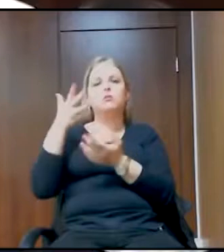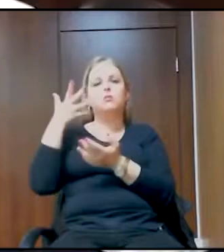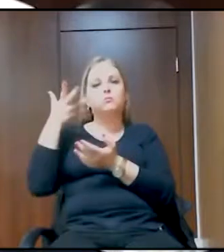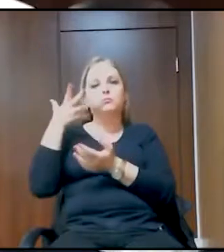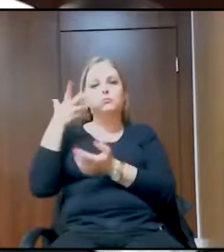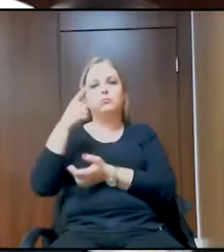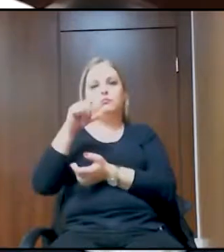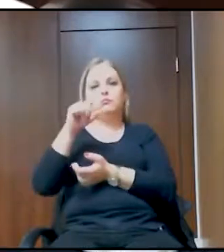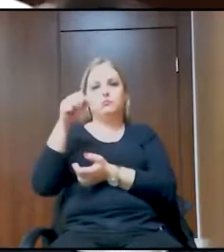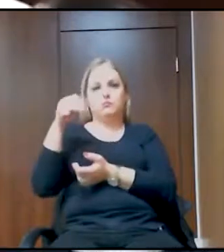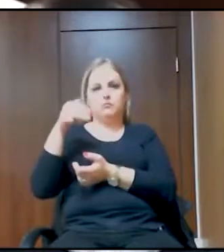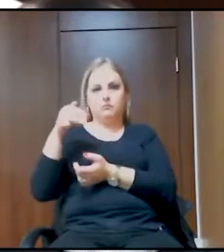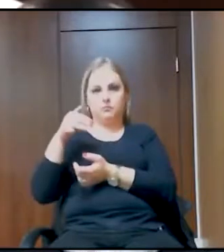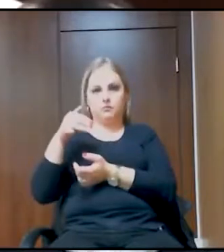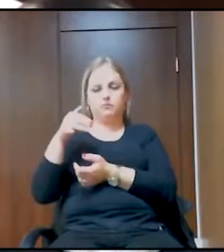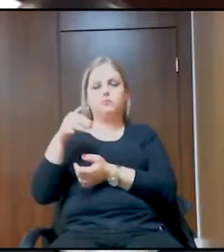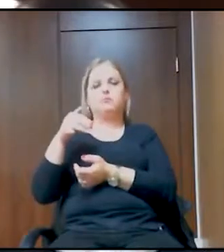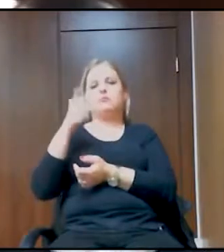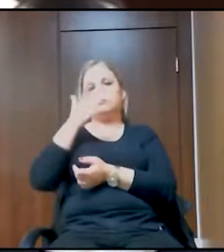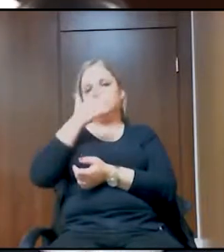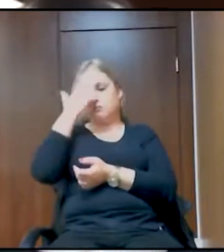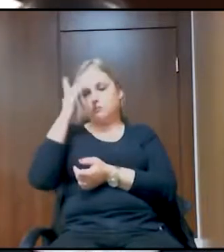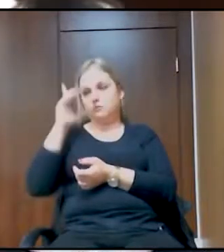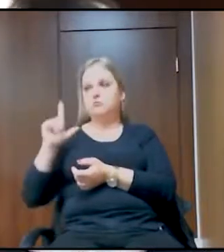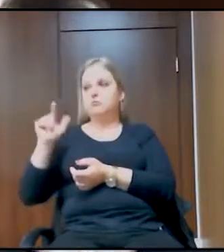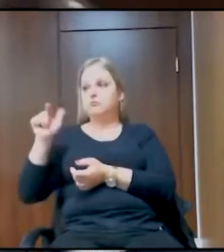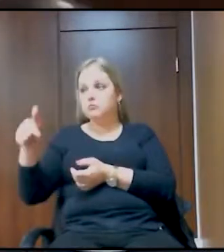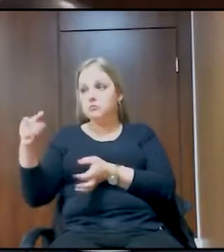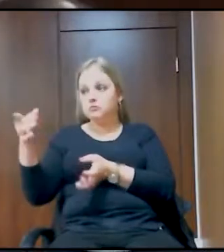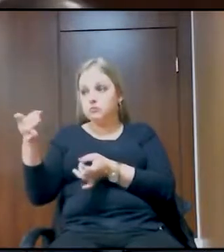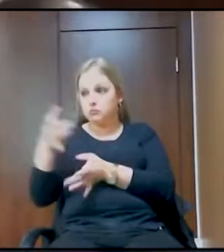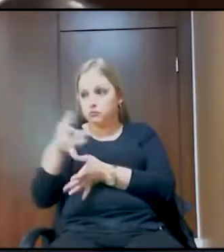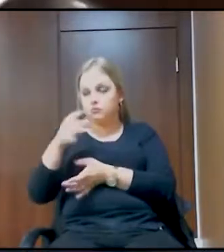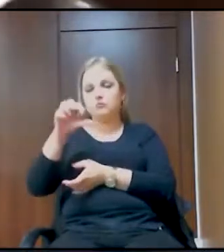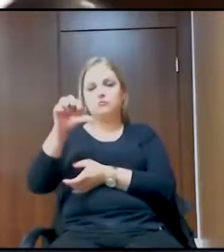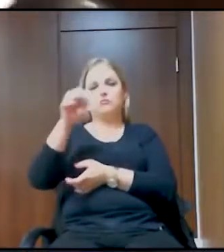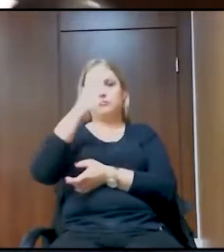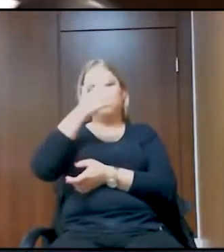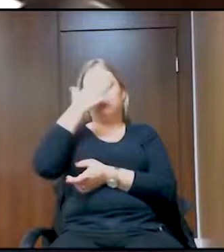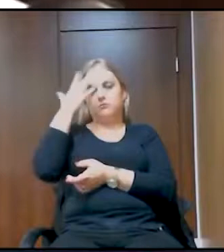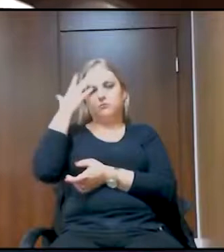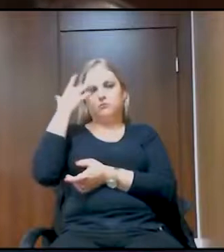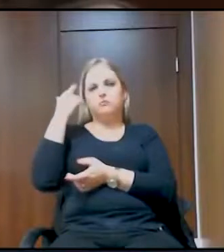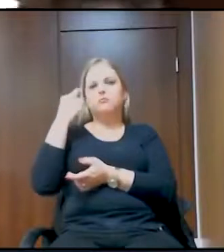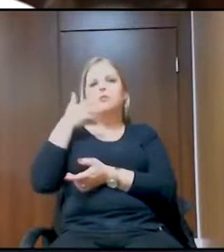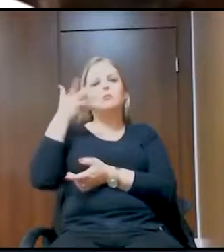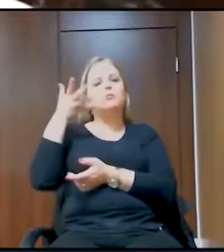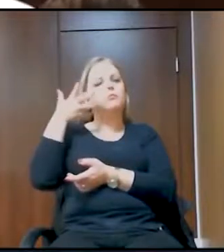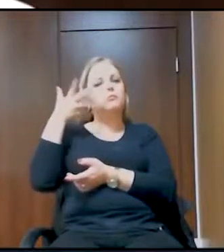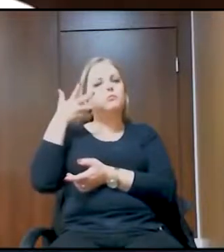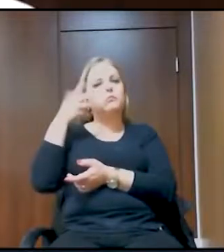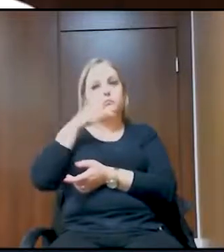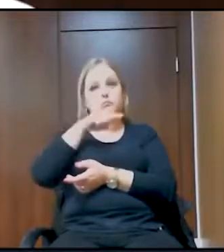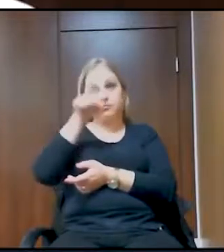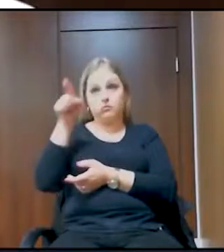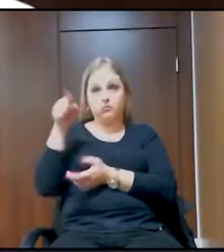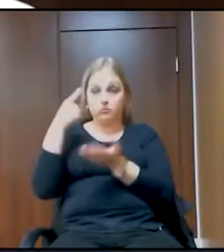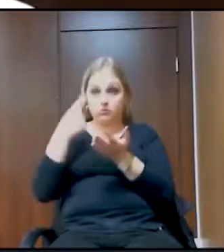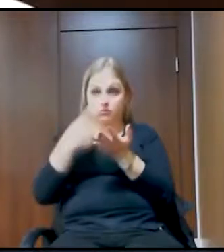10 minutos, até 10 minutos. E eu gostaria de fazer um acordo com vocês, se todo mundo